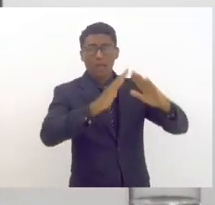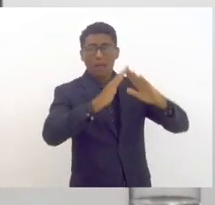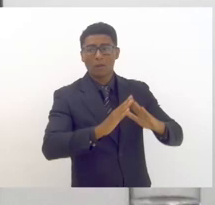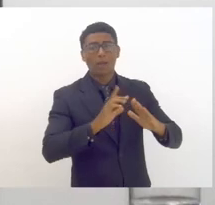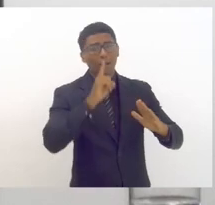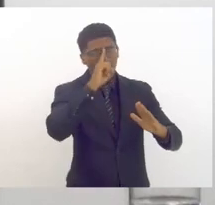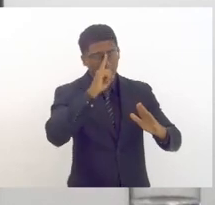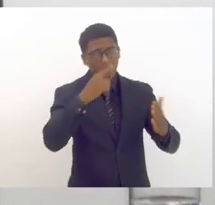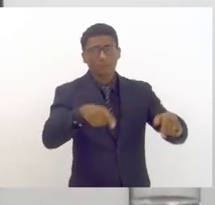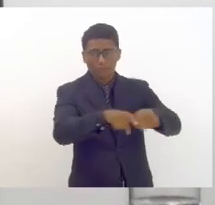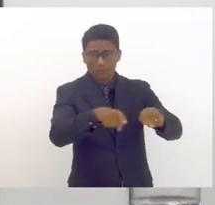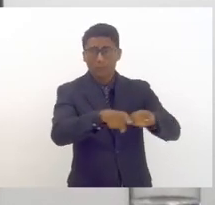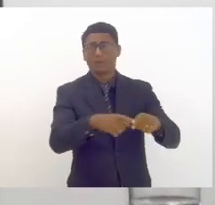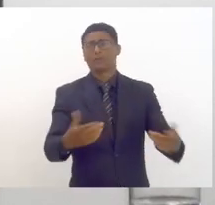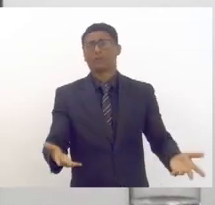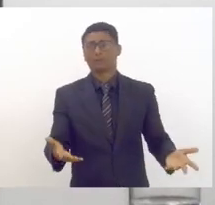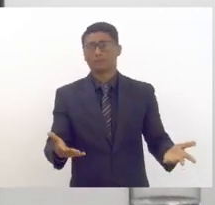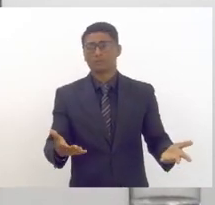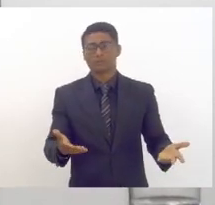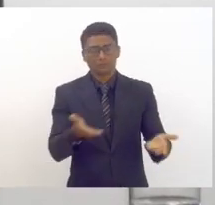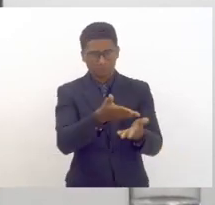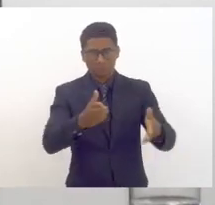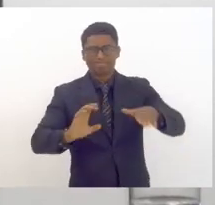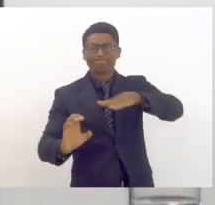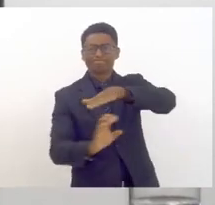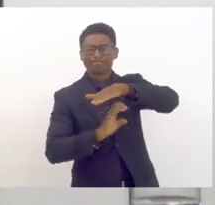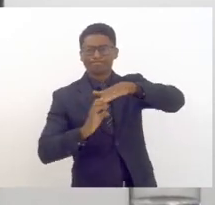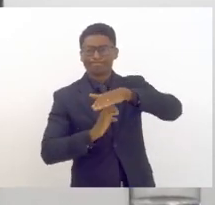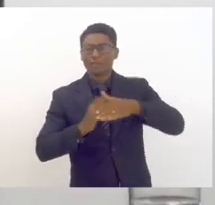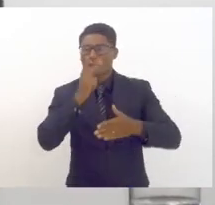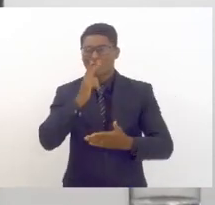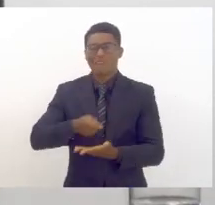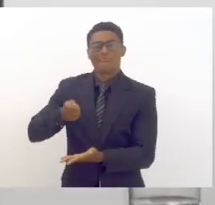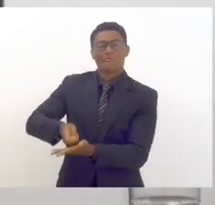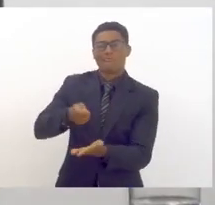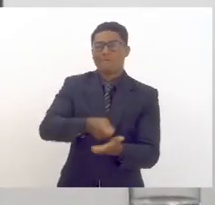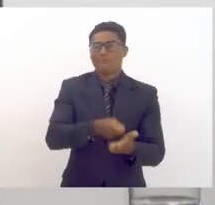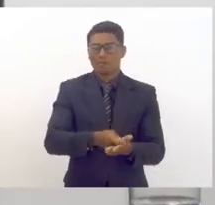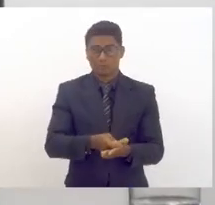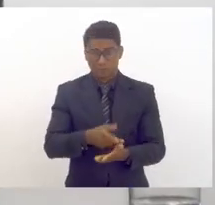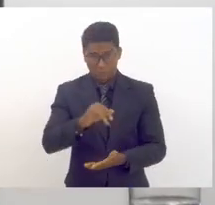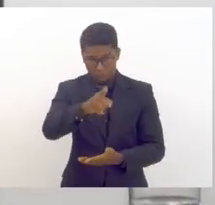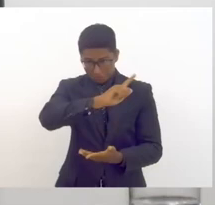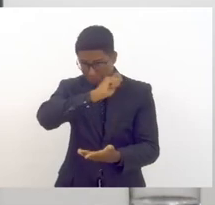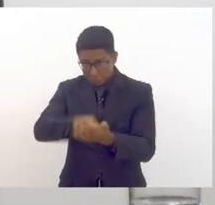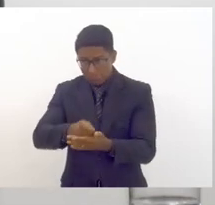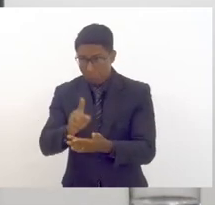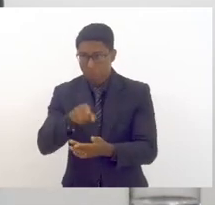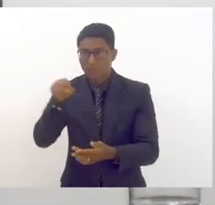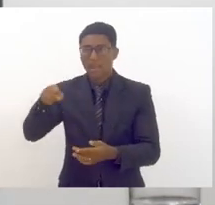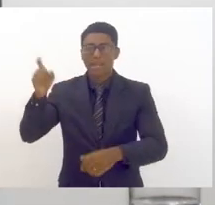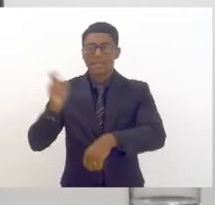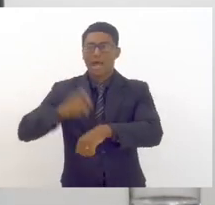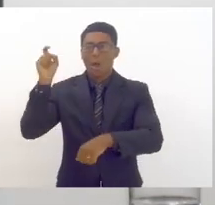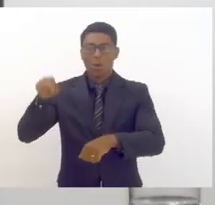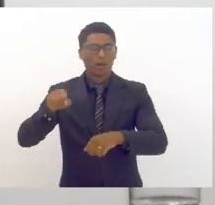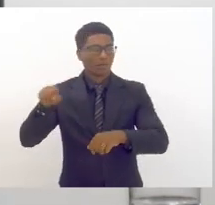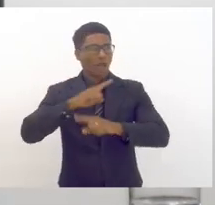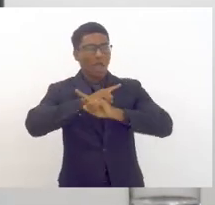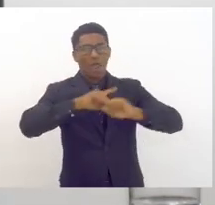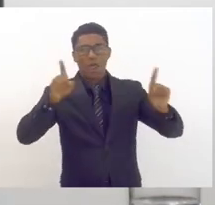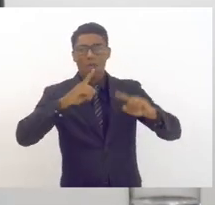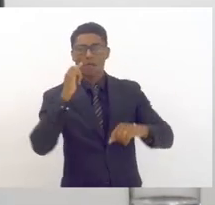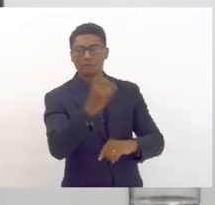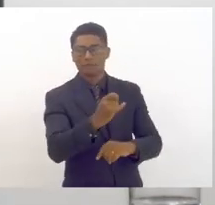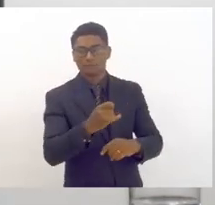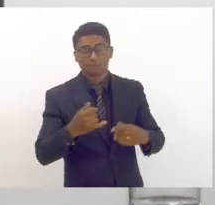lamentavelmente, elas são muito boas para cobrar. E quando você não paga, ela te protesta na hora. Então, Célio